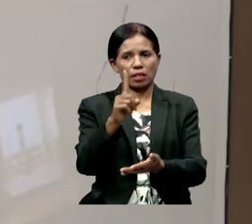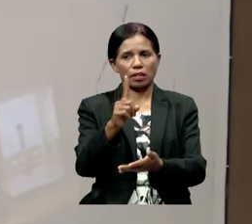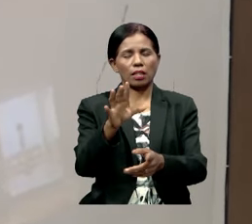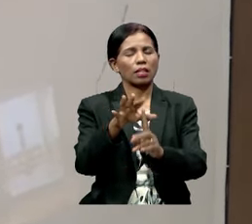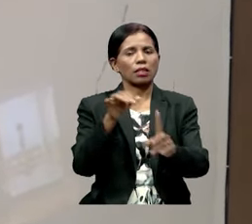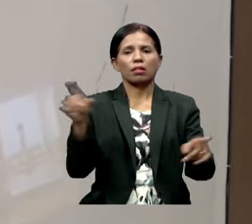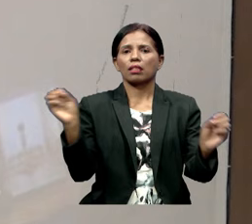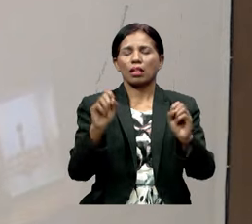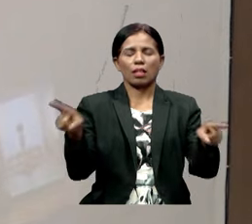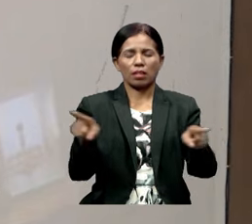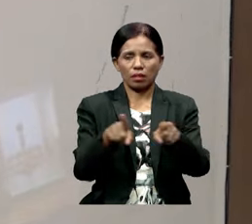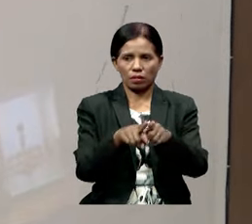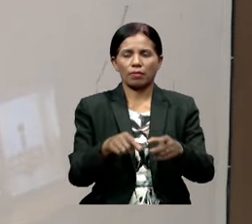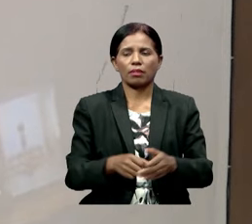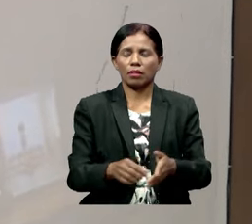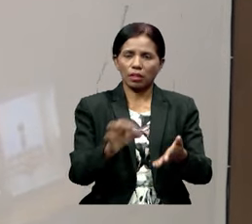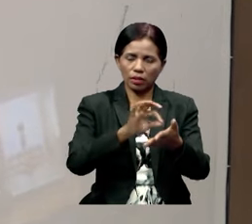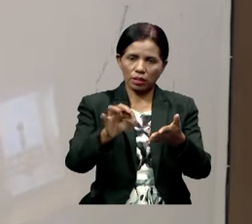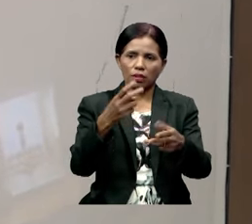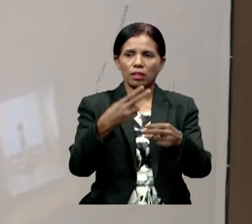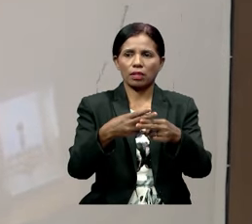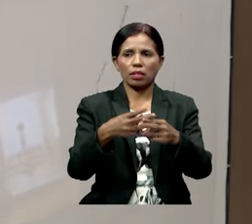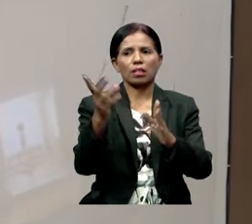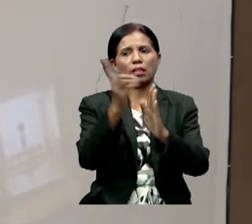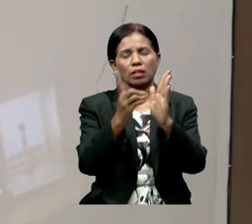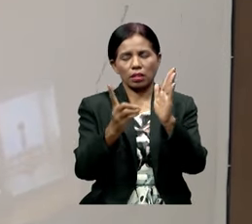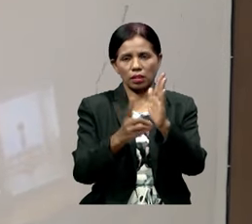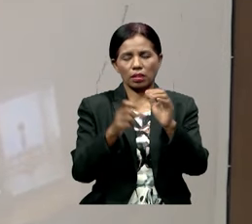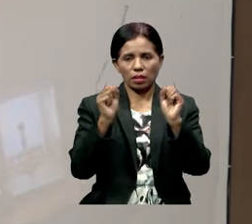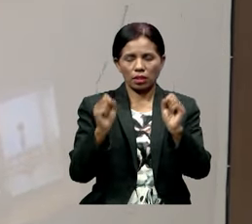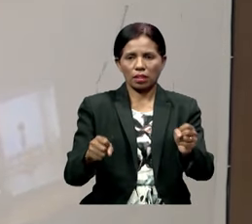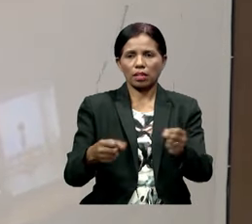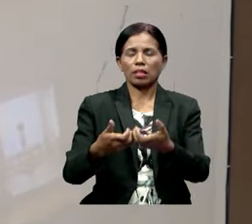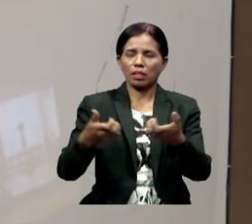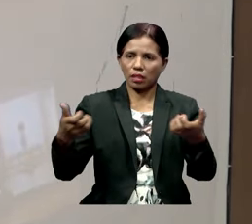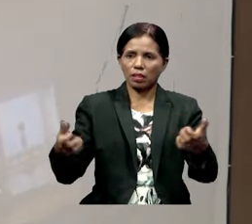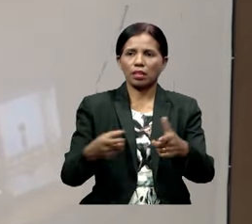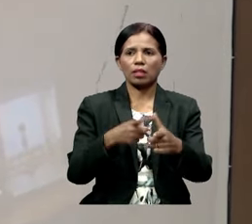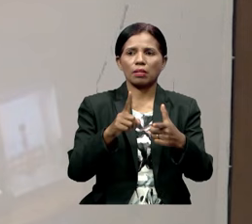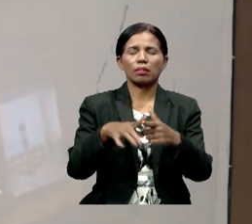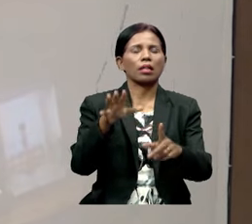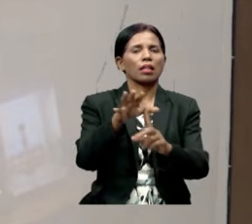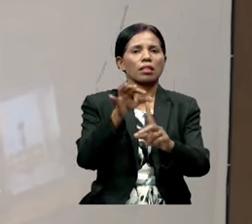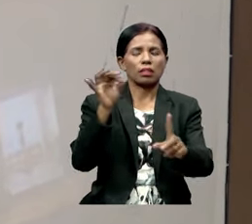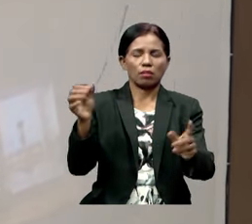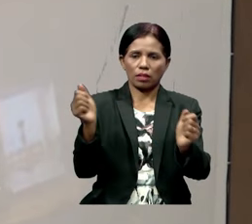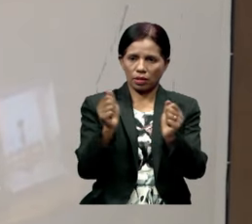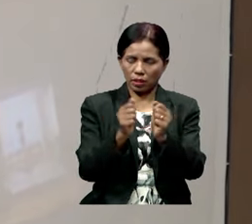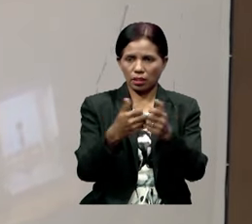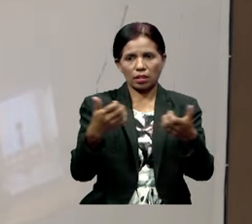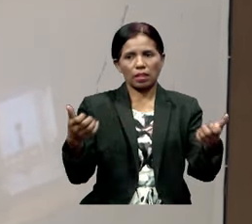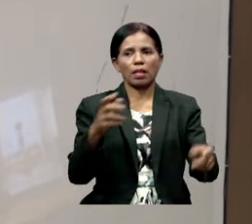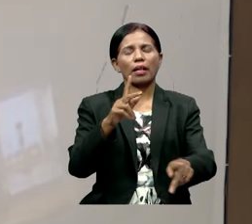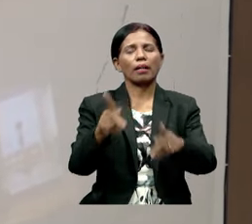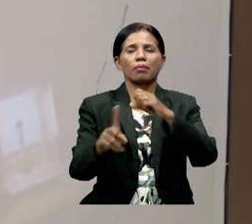né. Recessamento, atualização dados tem que partida e depois eleição partida. É uma